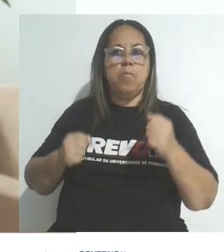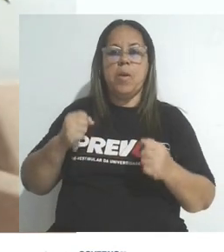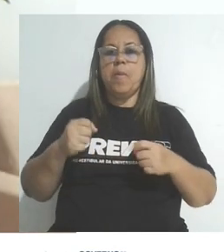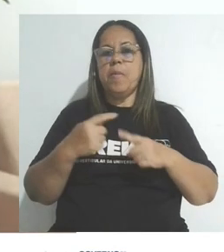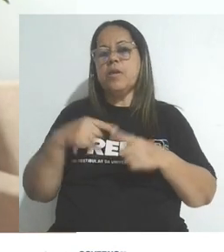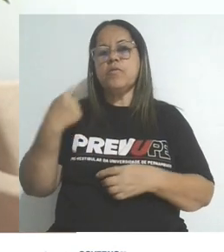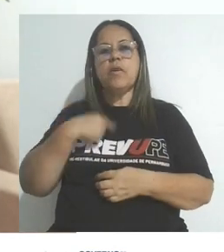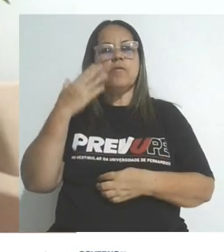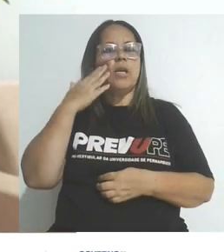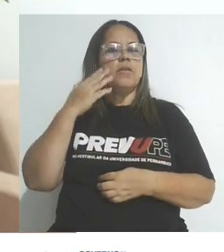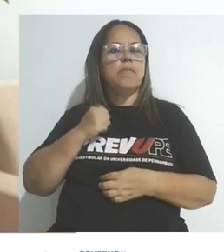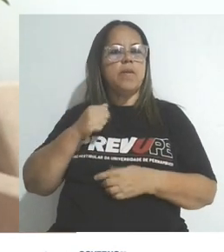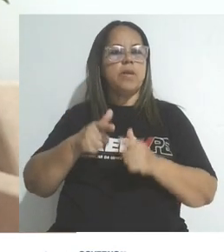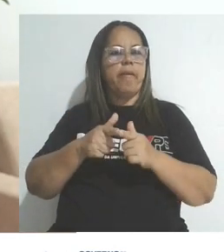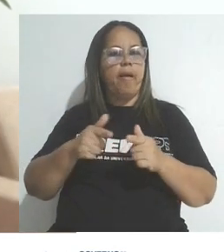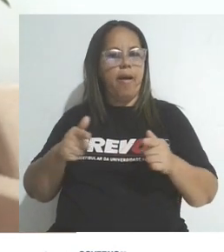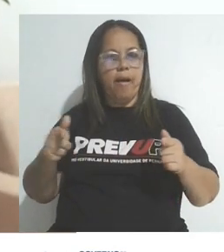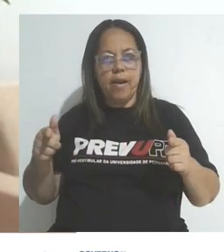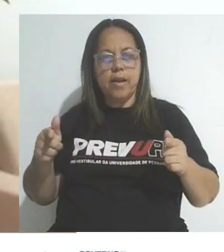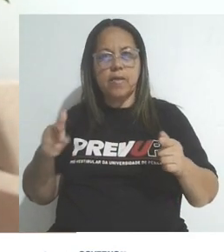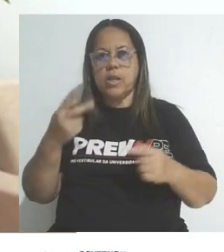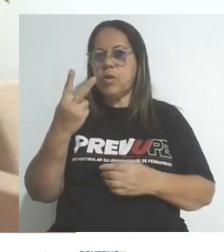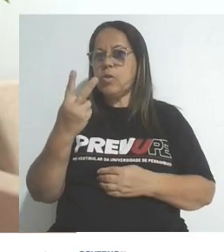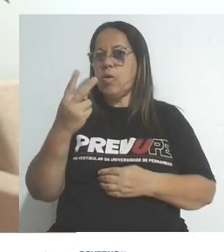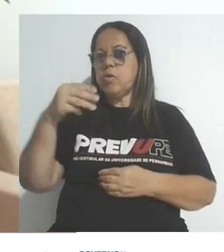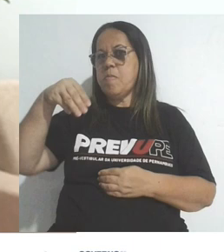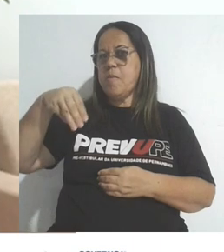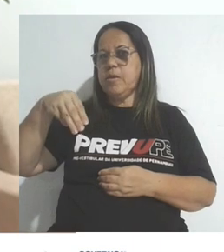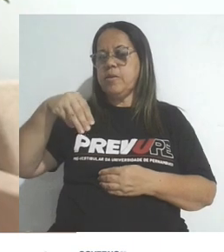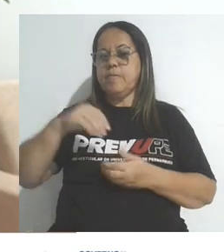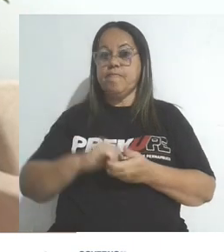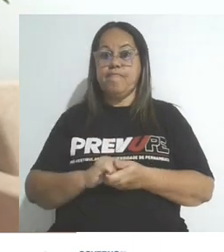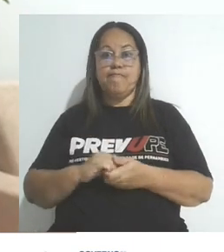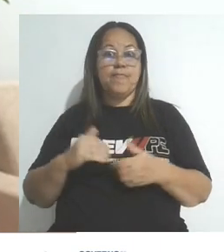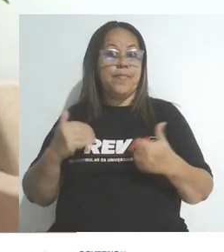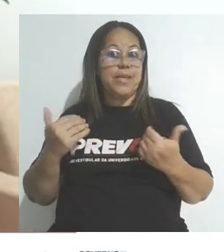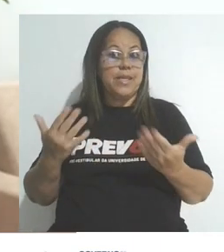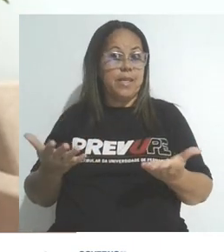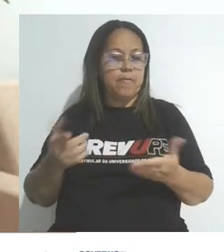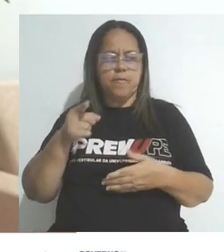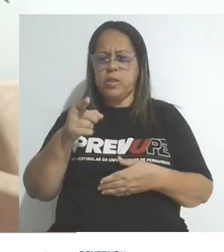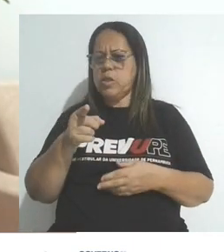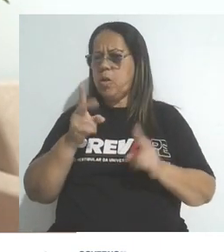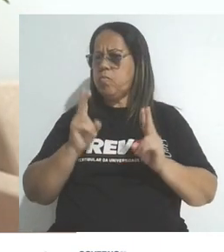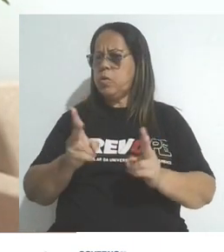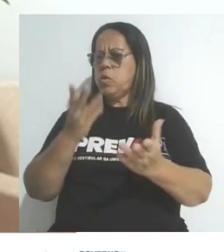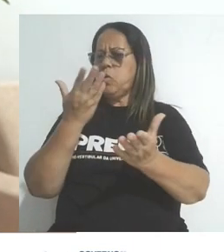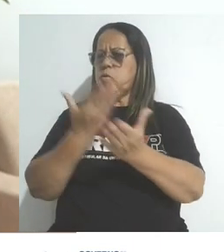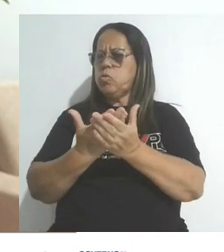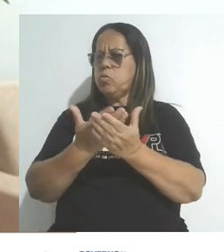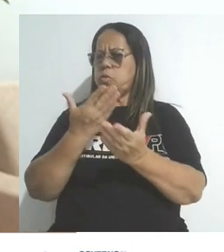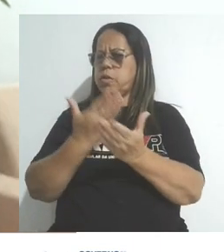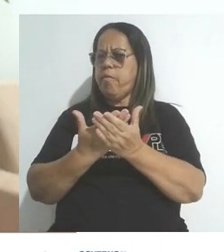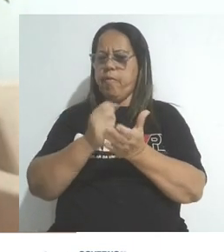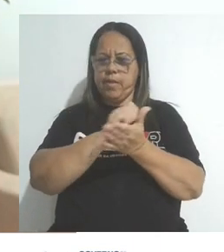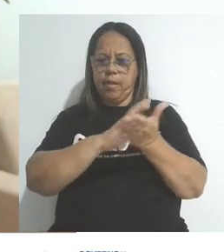já sabe que a largura dela vai ser de 2 metros. Então, pessoal, continue a estudar, façam